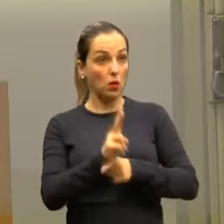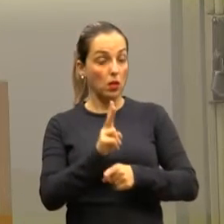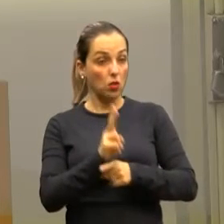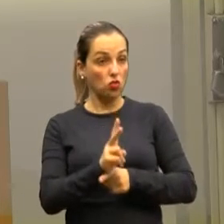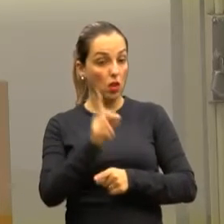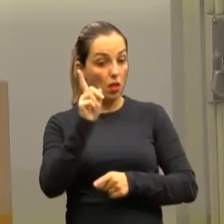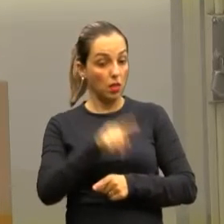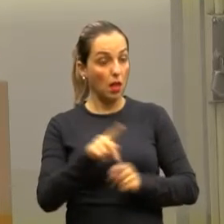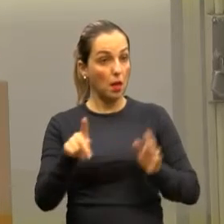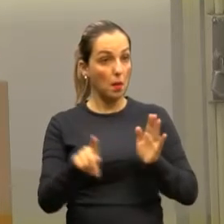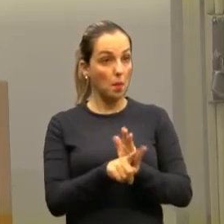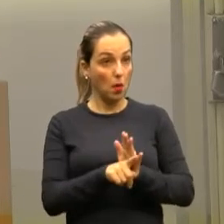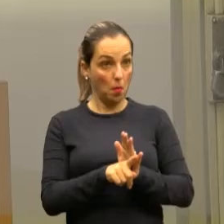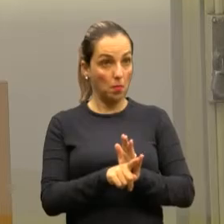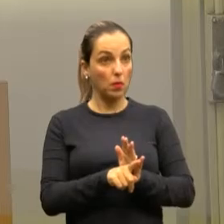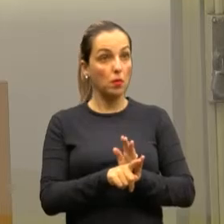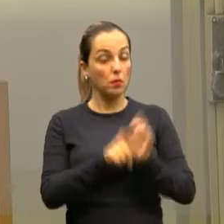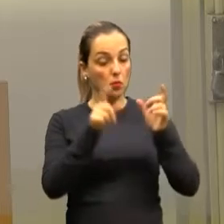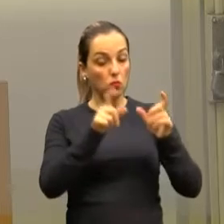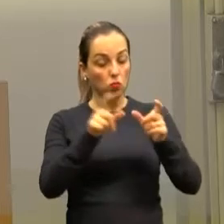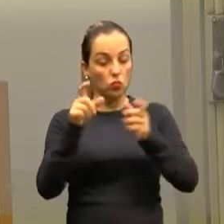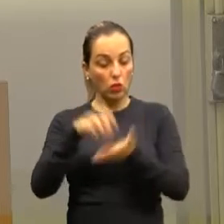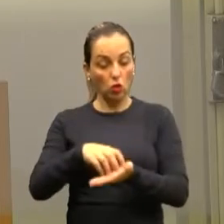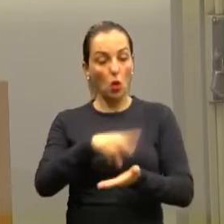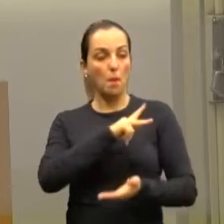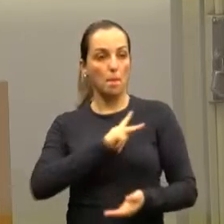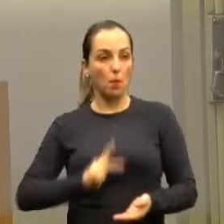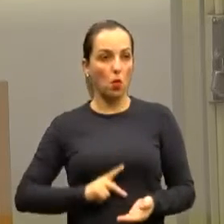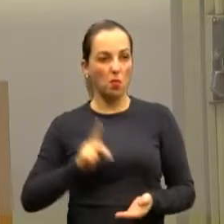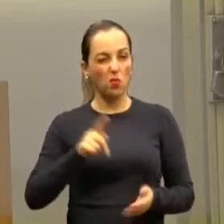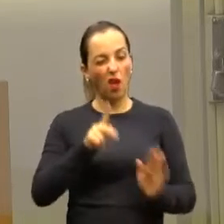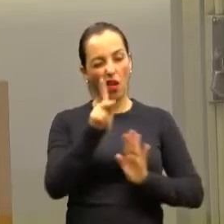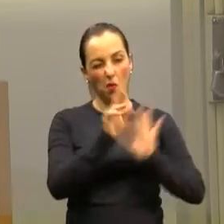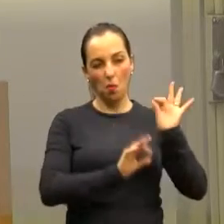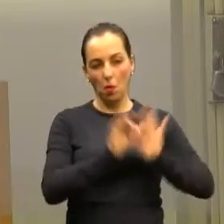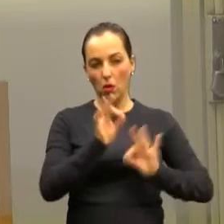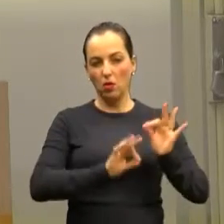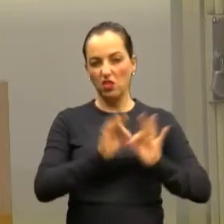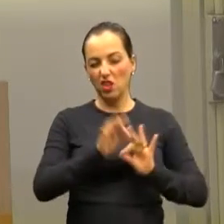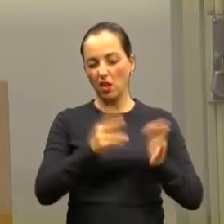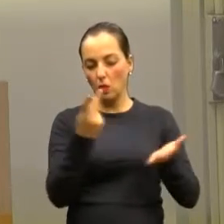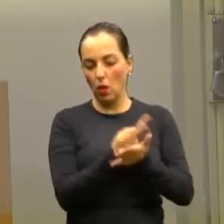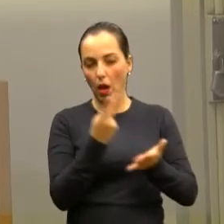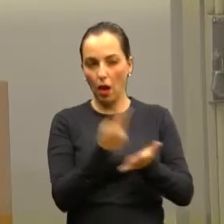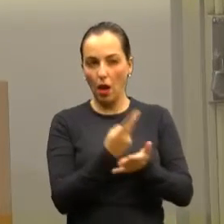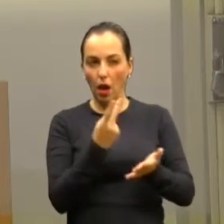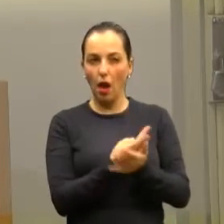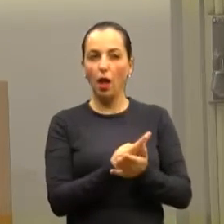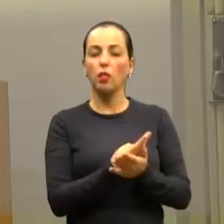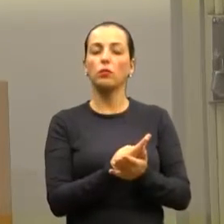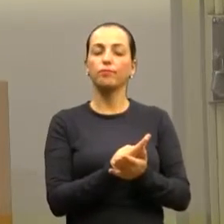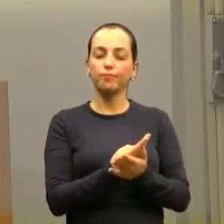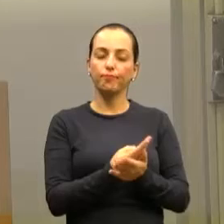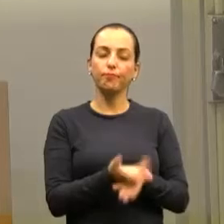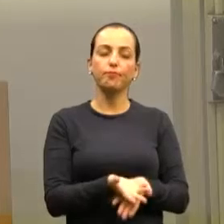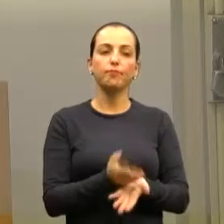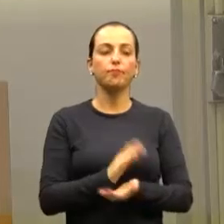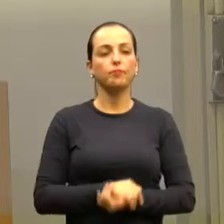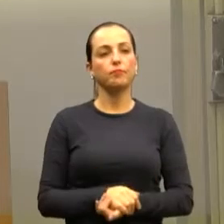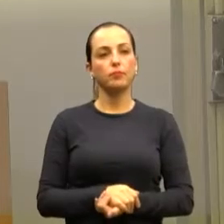ele proteger o público esse projeto tá Estava à mercê né de muitas coisas aí é que não era um certo